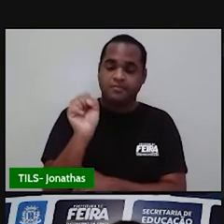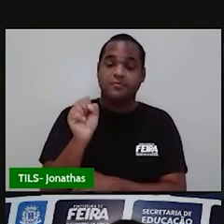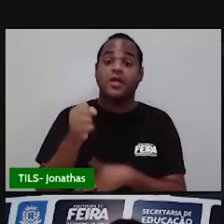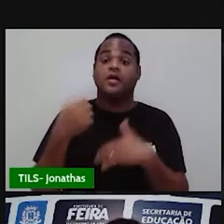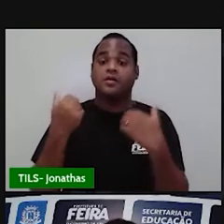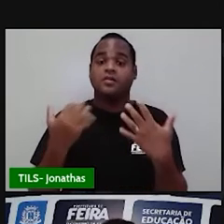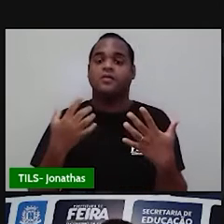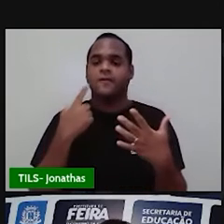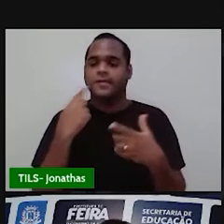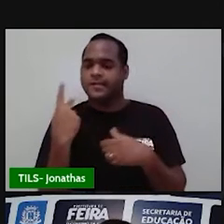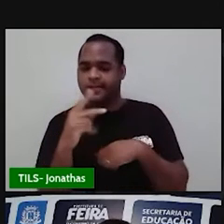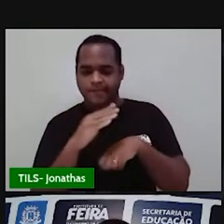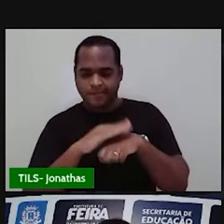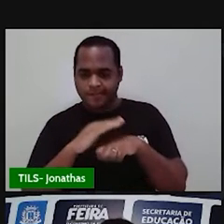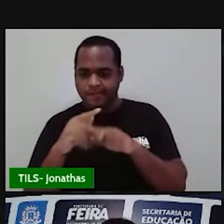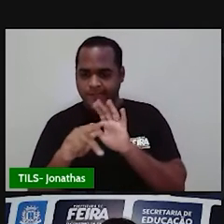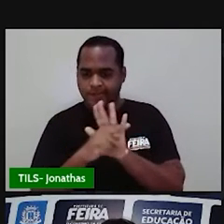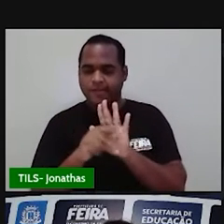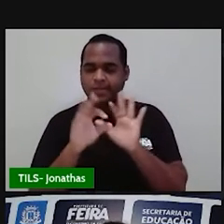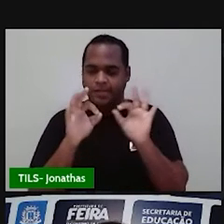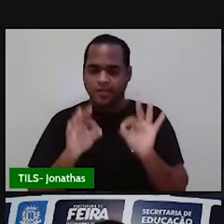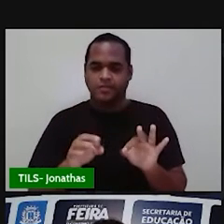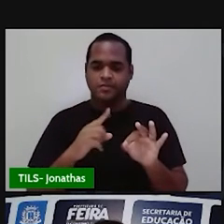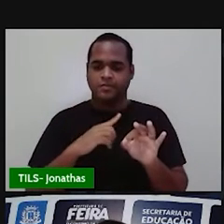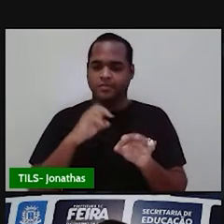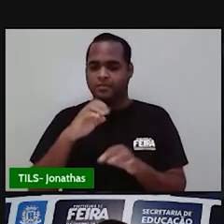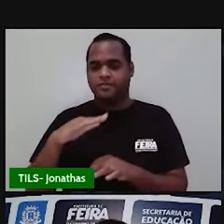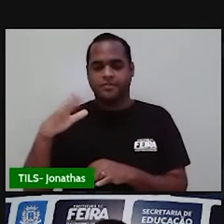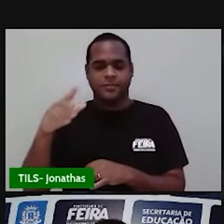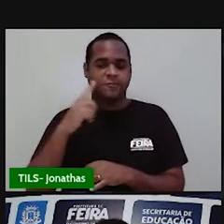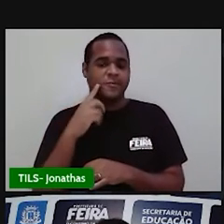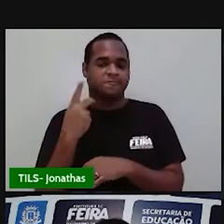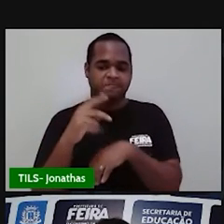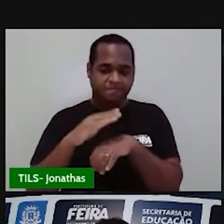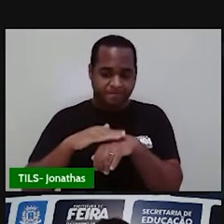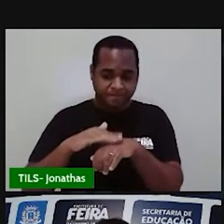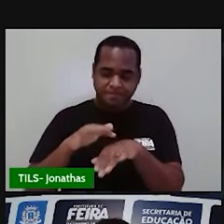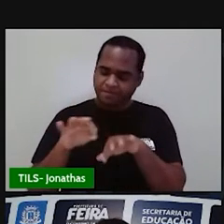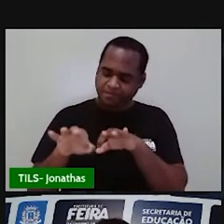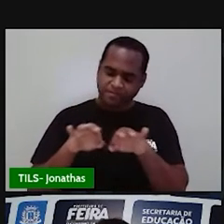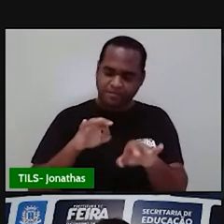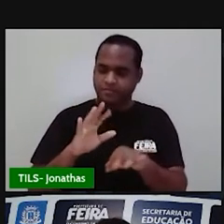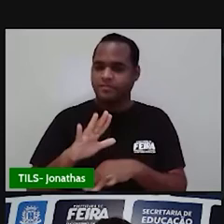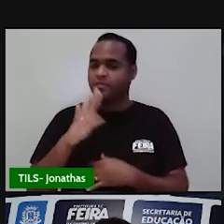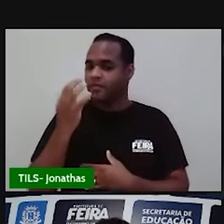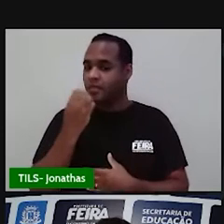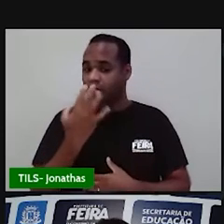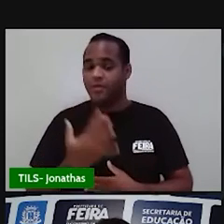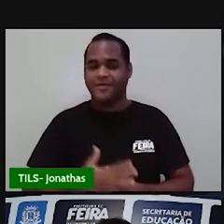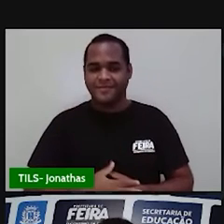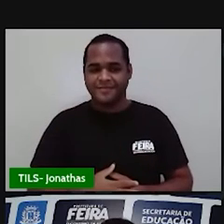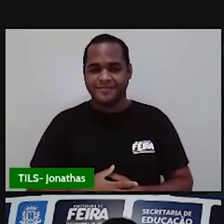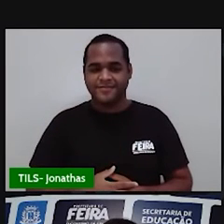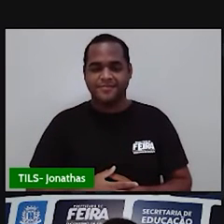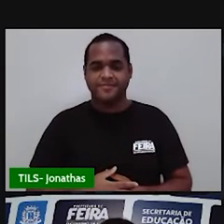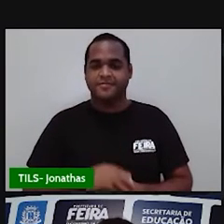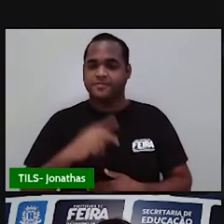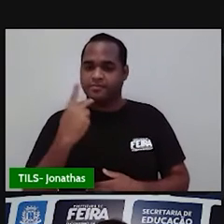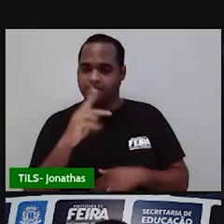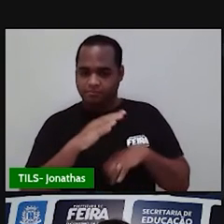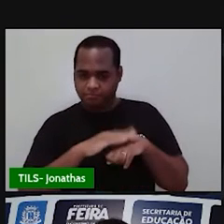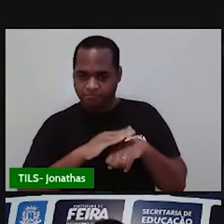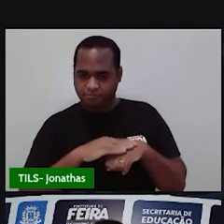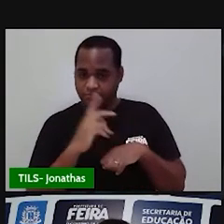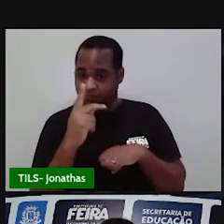você fazendo parte dessa estatística, olha você fazendo a estatística acontecer. Então veja só o